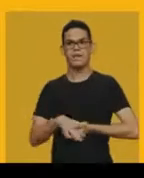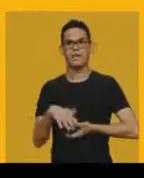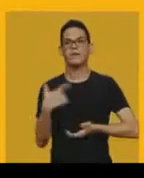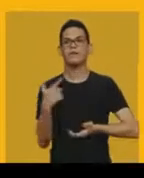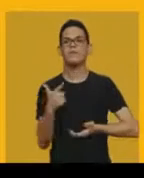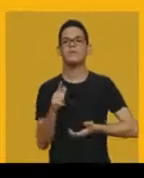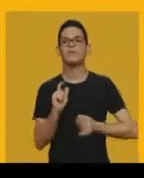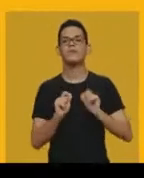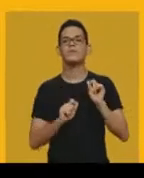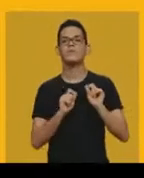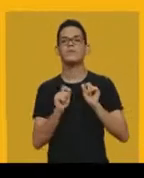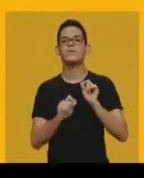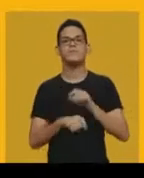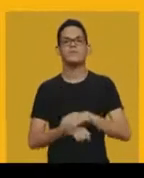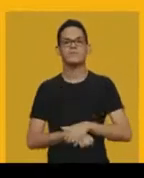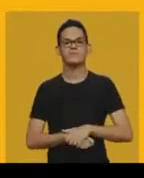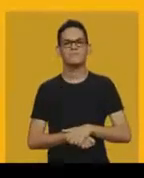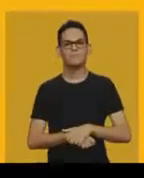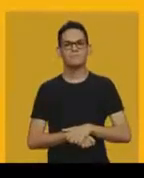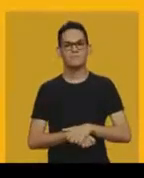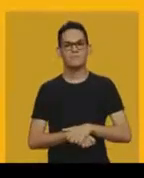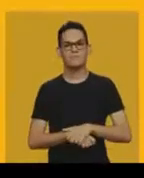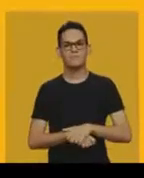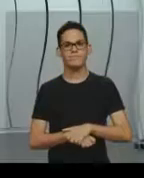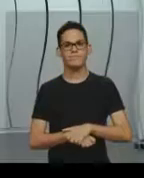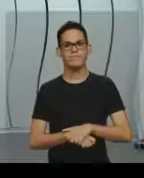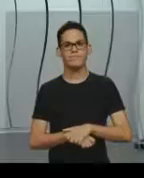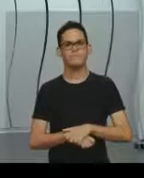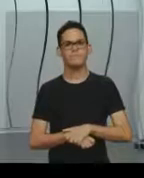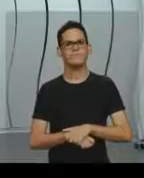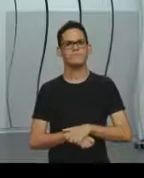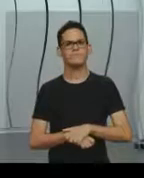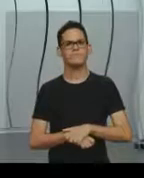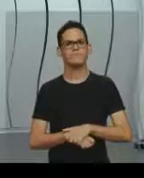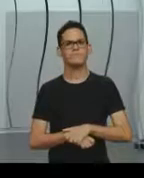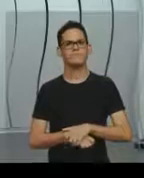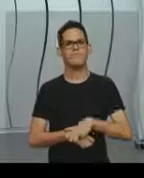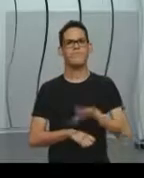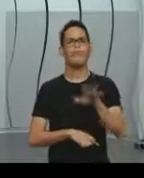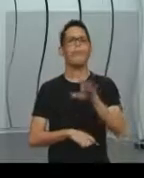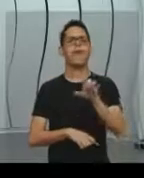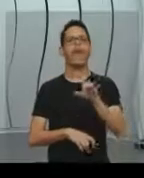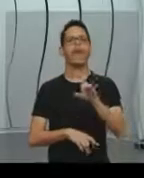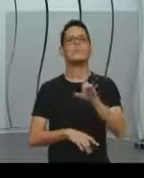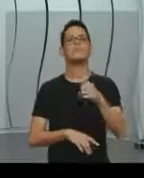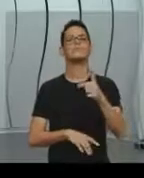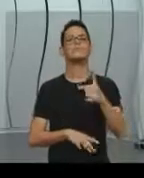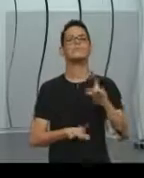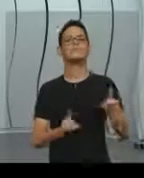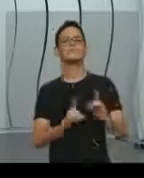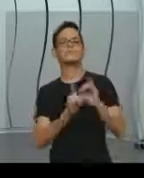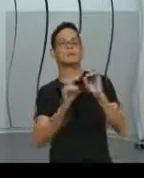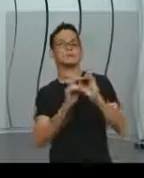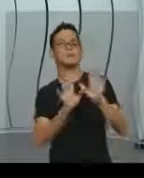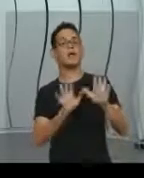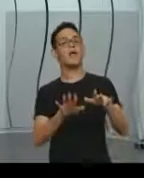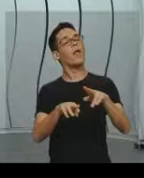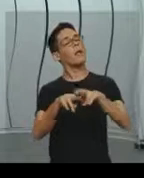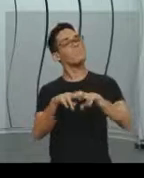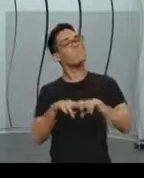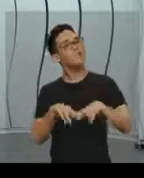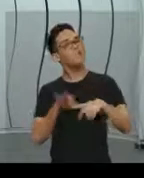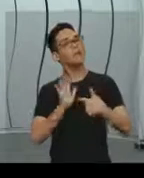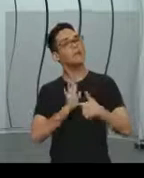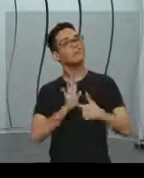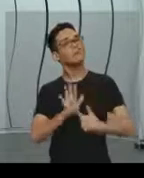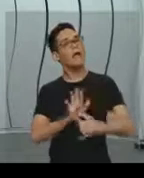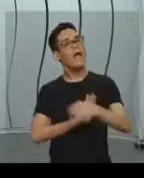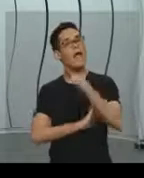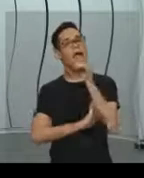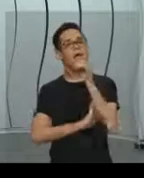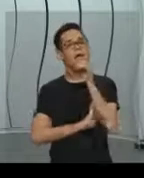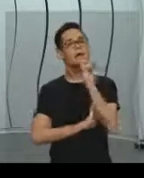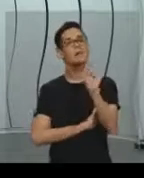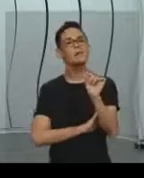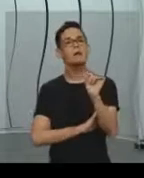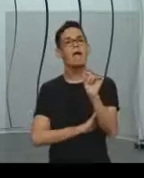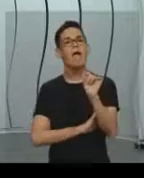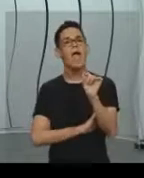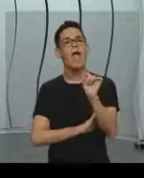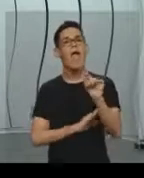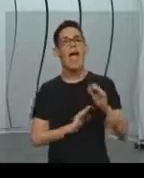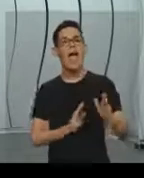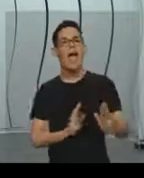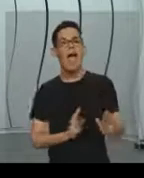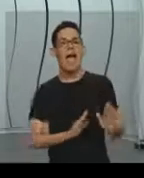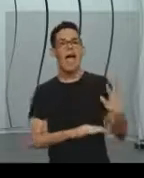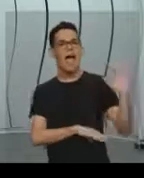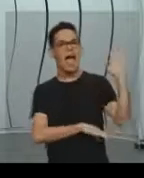tem como é que fala? Ela não é dinâmica, né? Por isso que o exemplo dessa fotografia, a árvore,